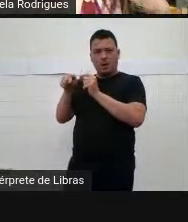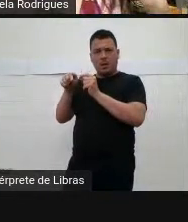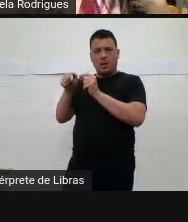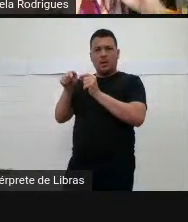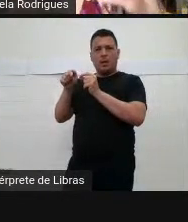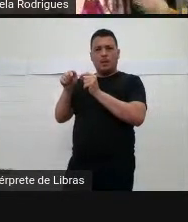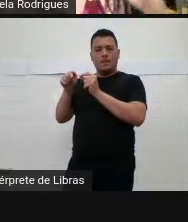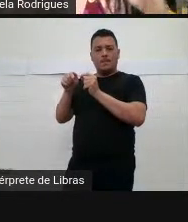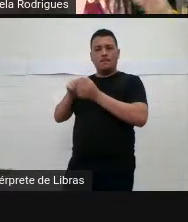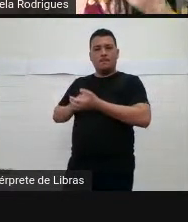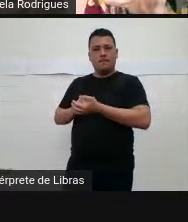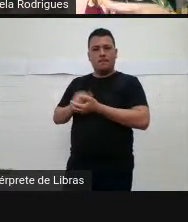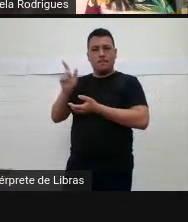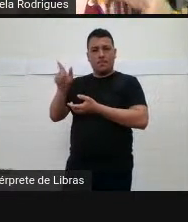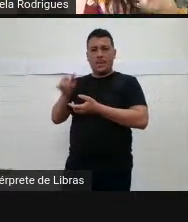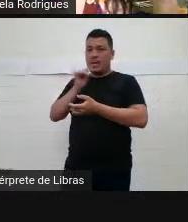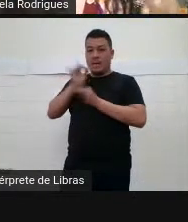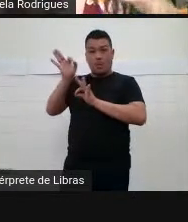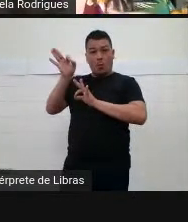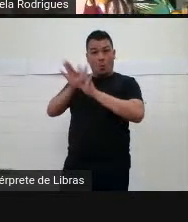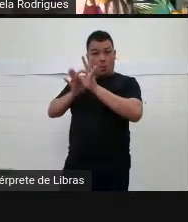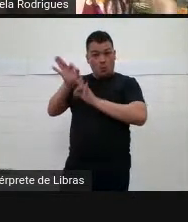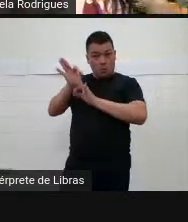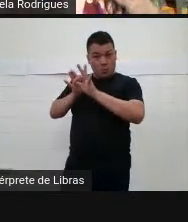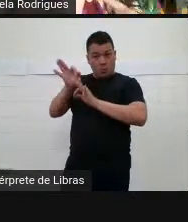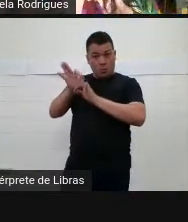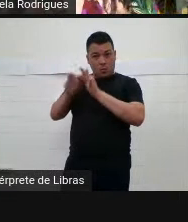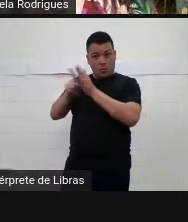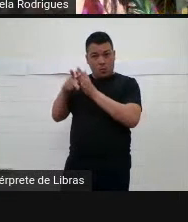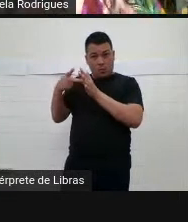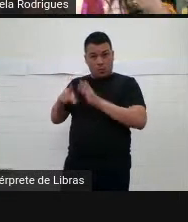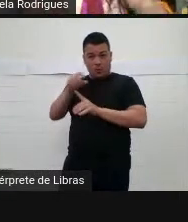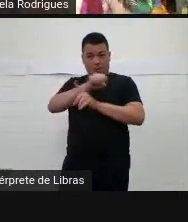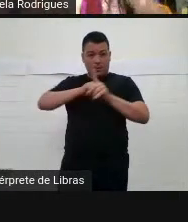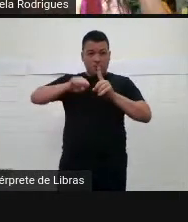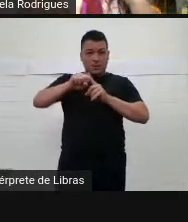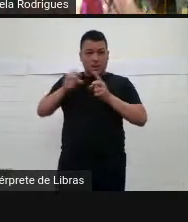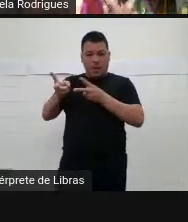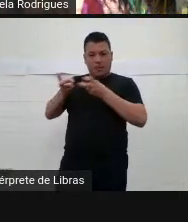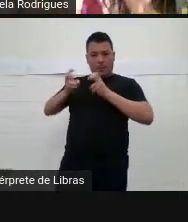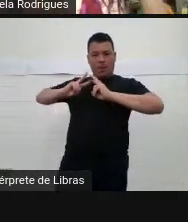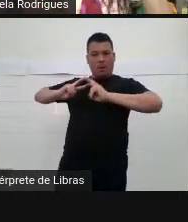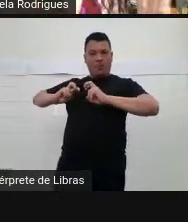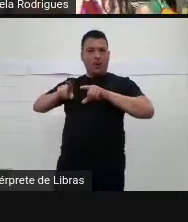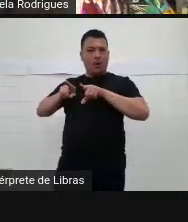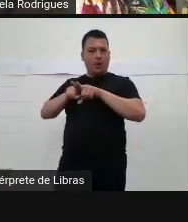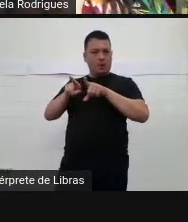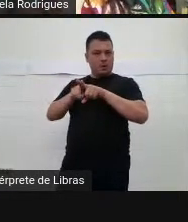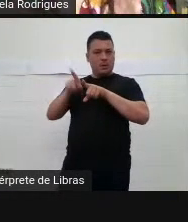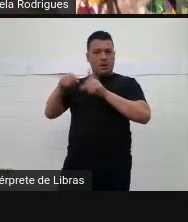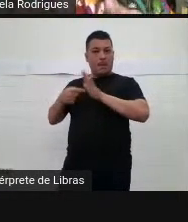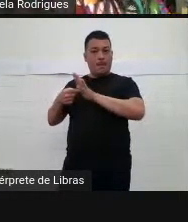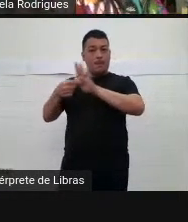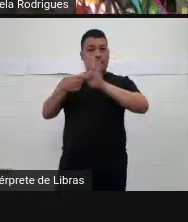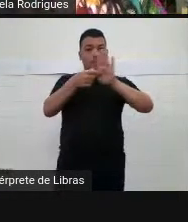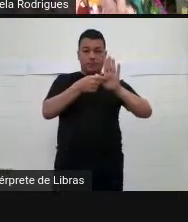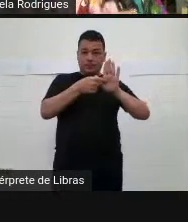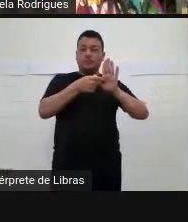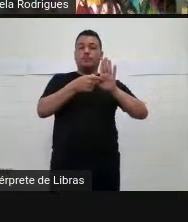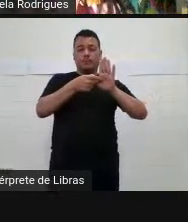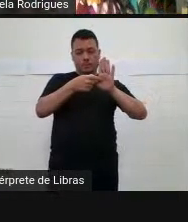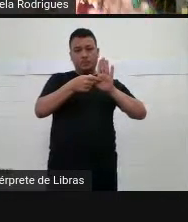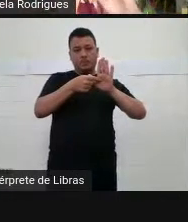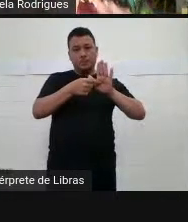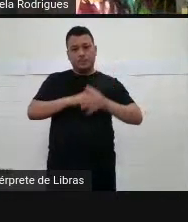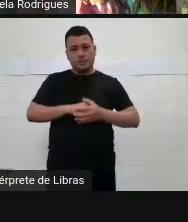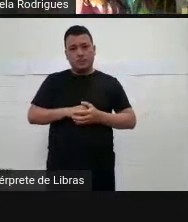dispositivo organizador da vida social, ele aparece justamente a partir